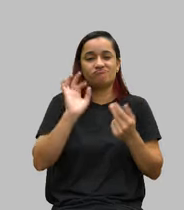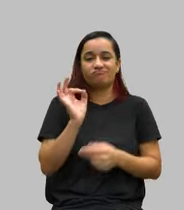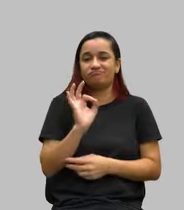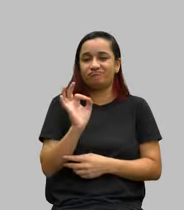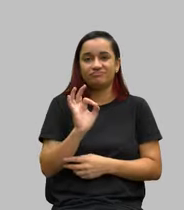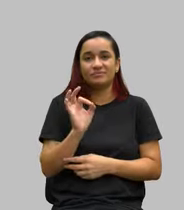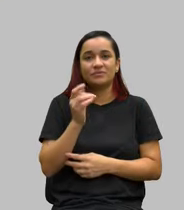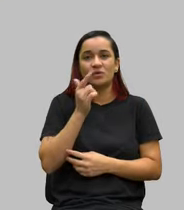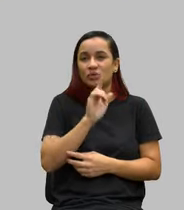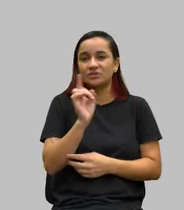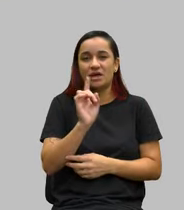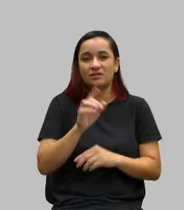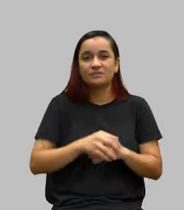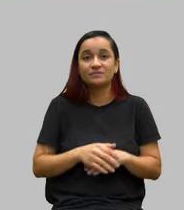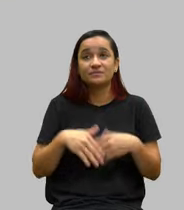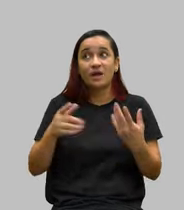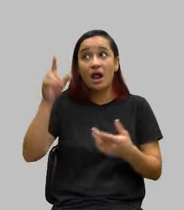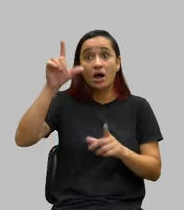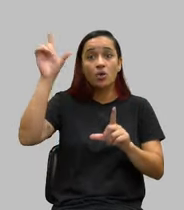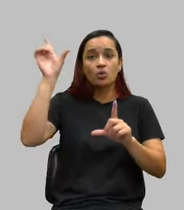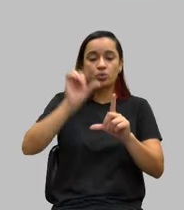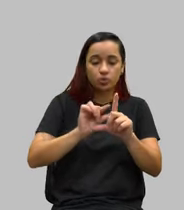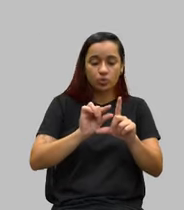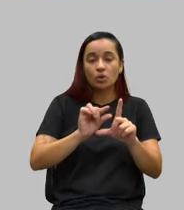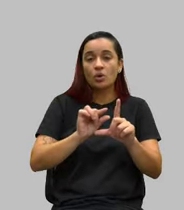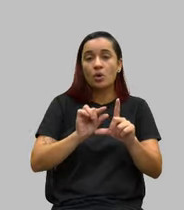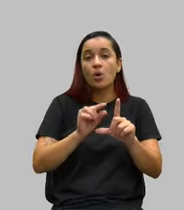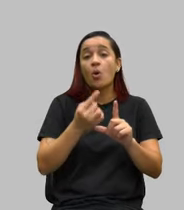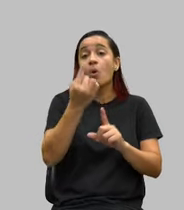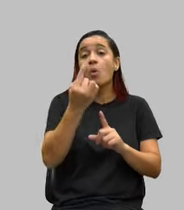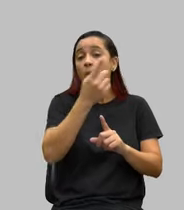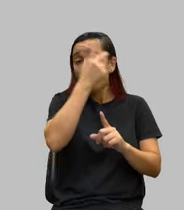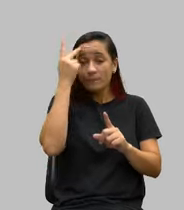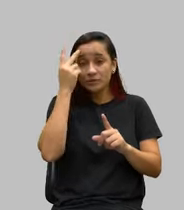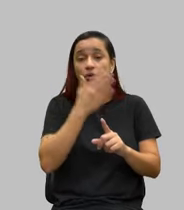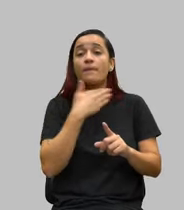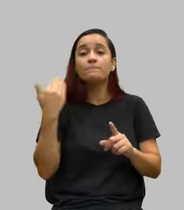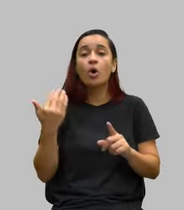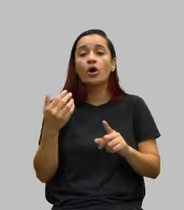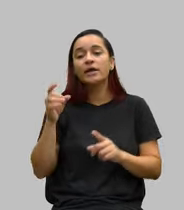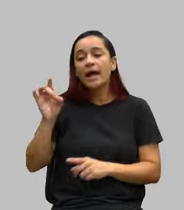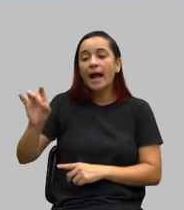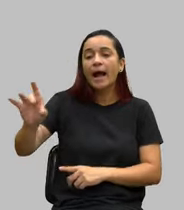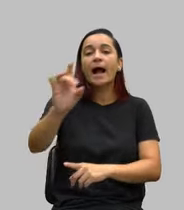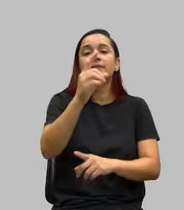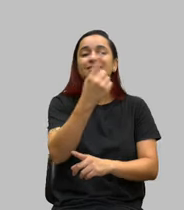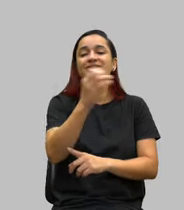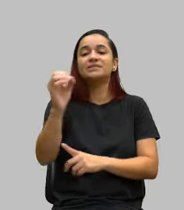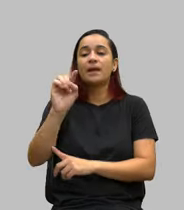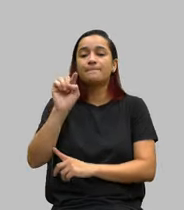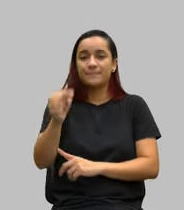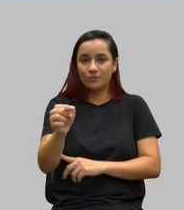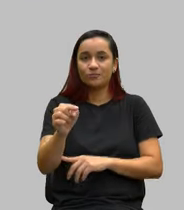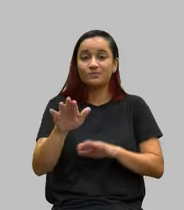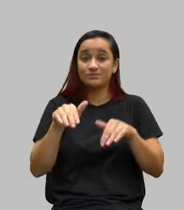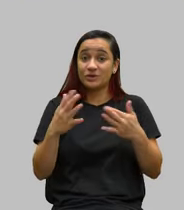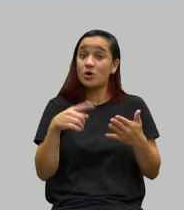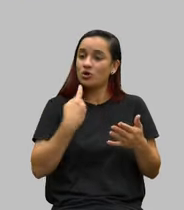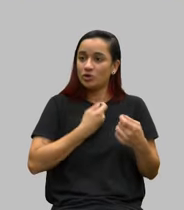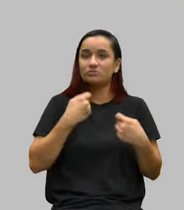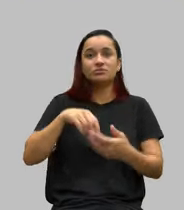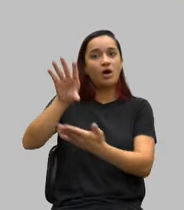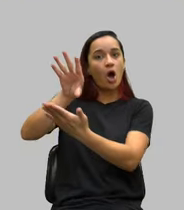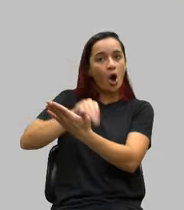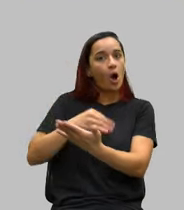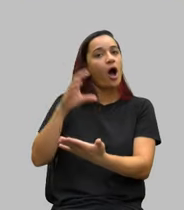El Salvador Sim foi reduzida basicamente para um homicídio para cada 100.000 habitantes então é a gente tinha que aprender não tem jeito